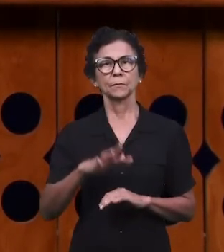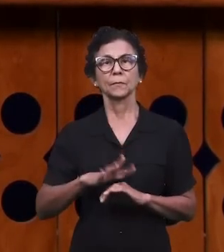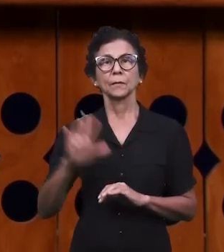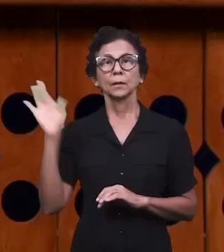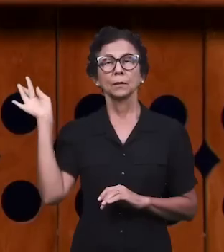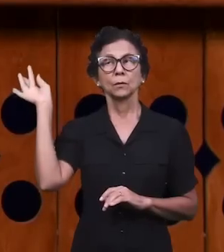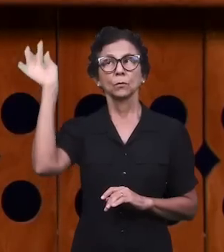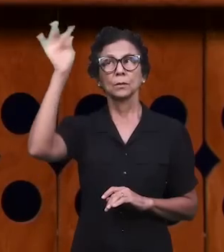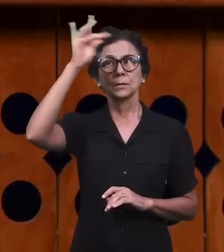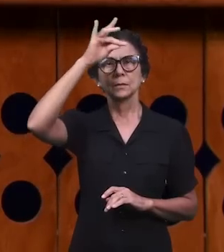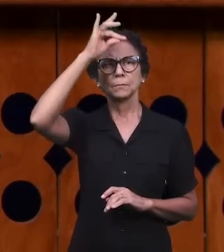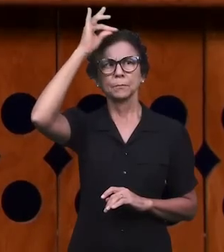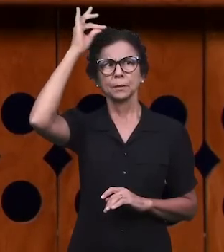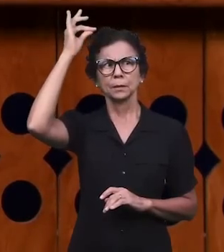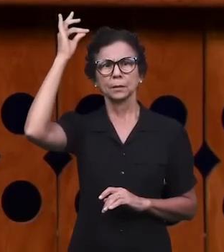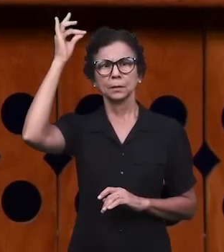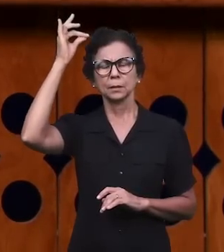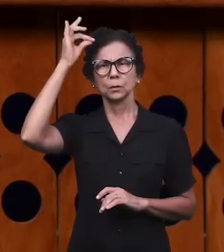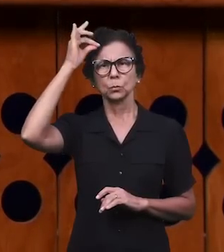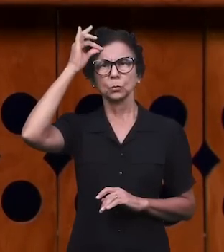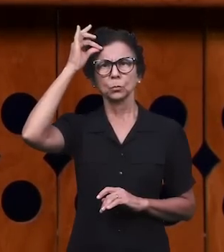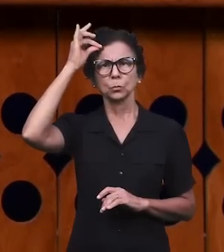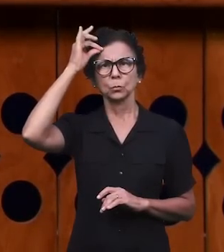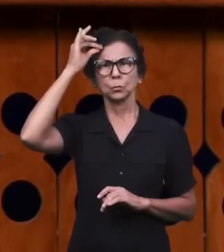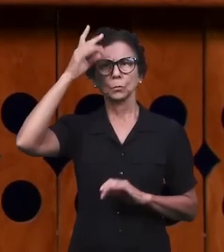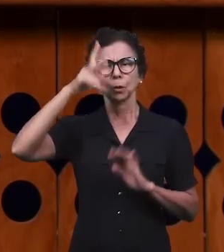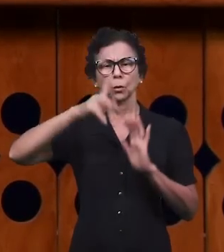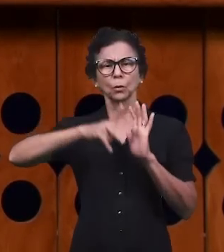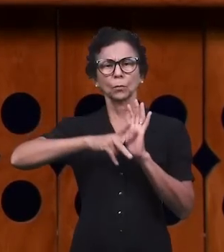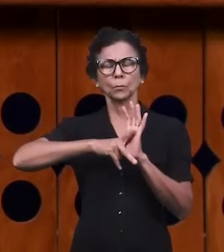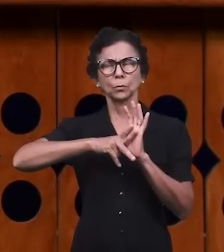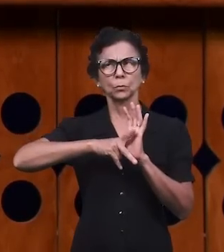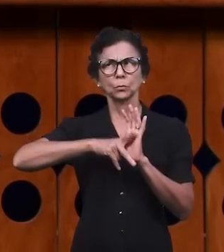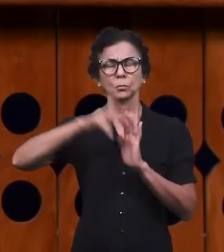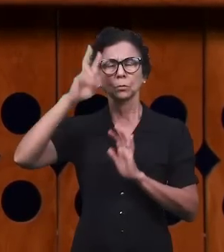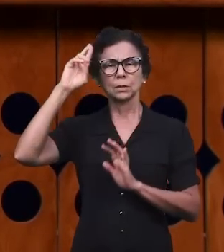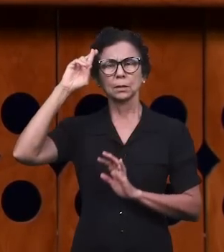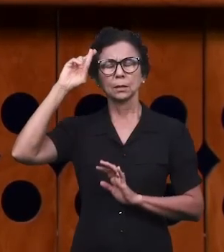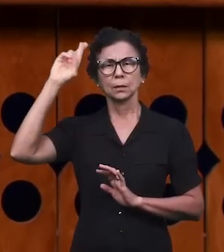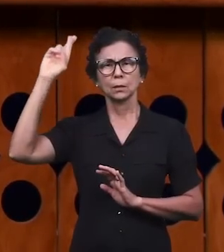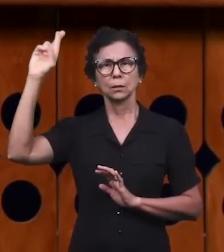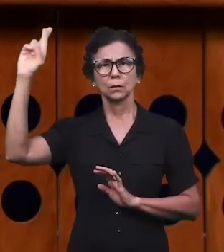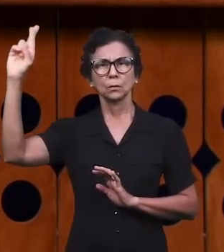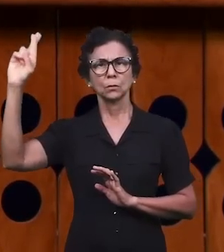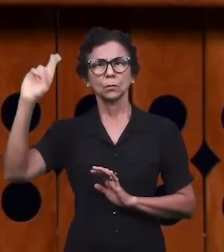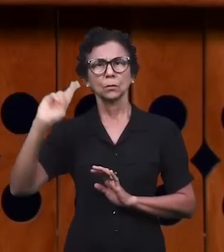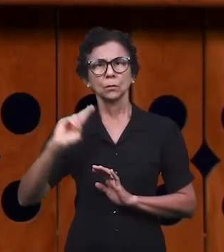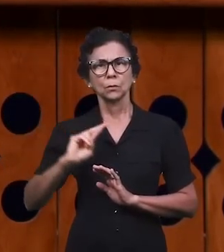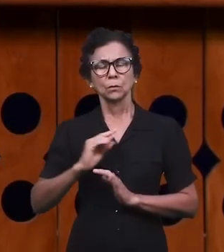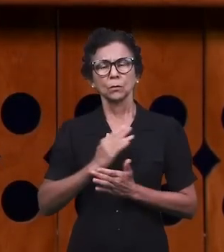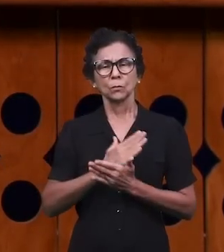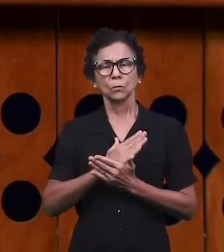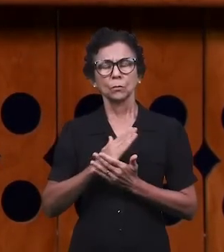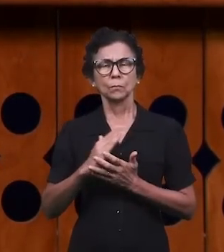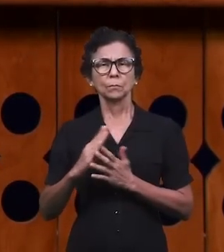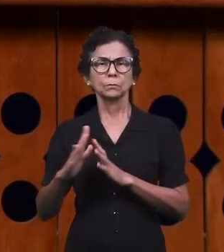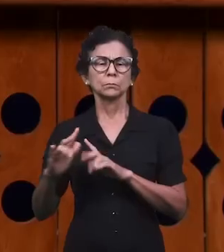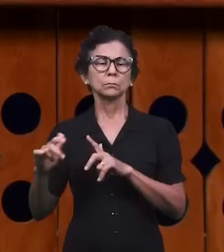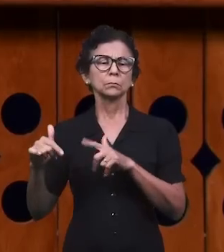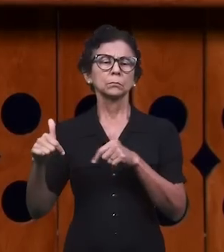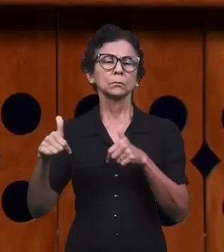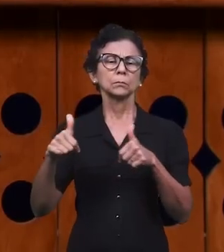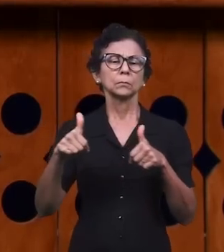começou a impelir de quando em quando para o campo de Dan, entre Zorá e